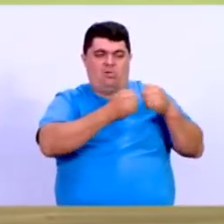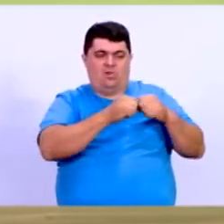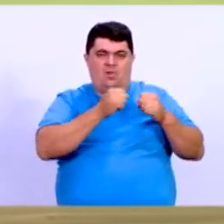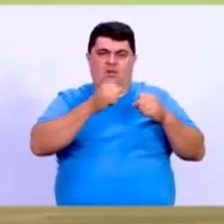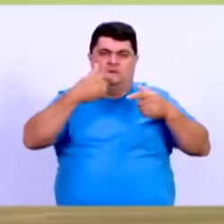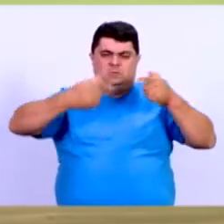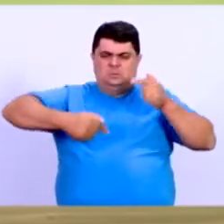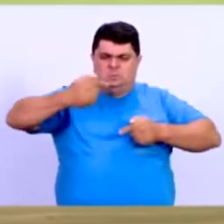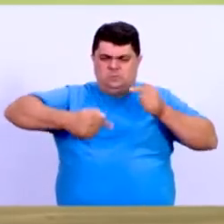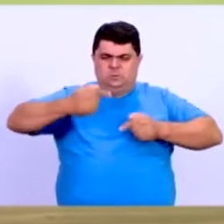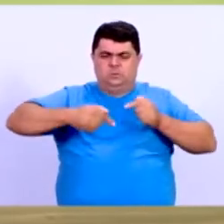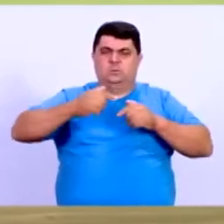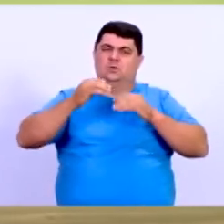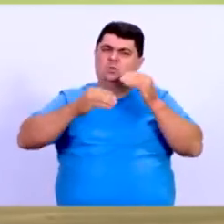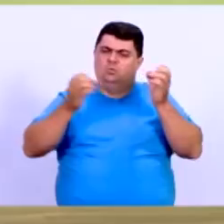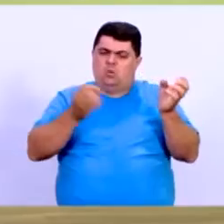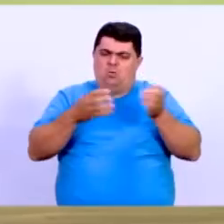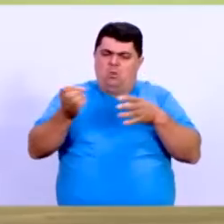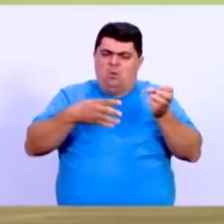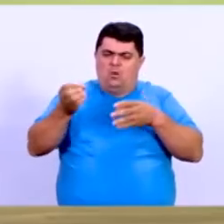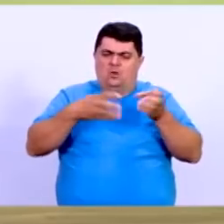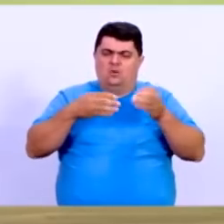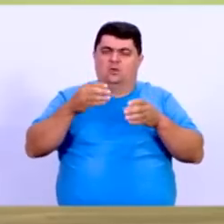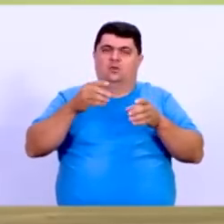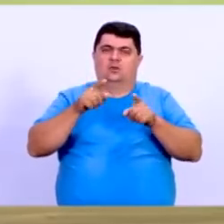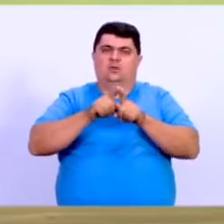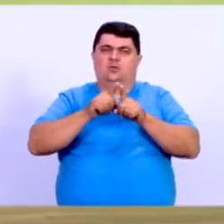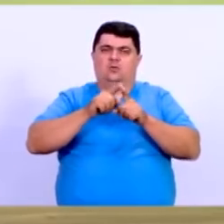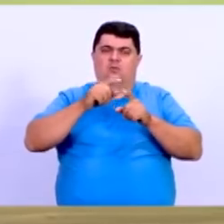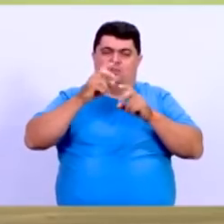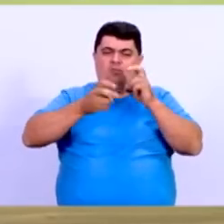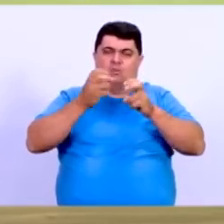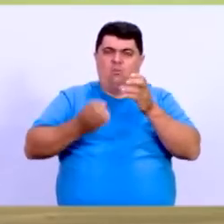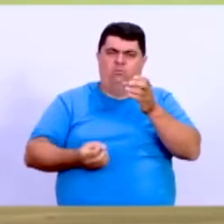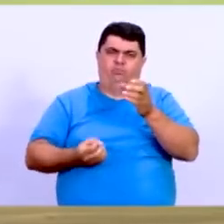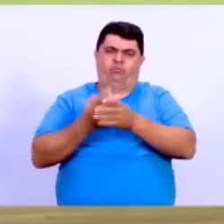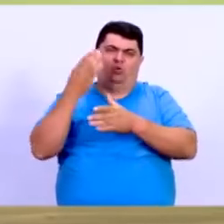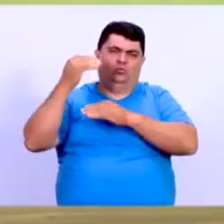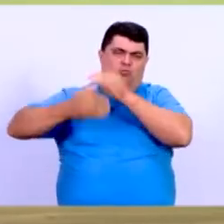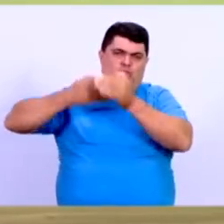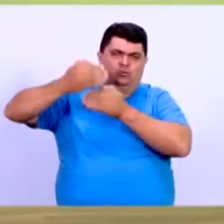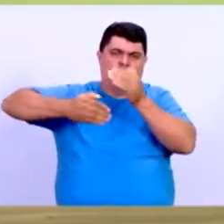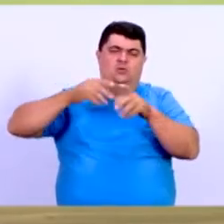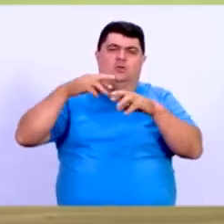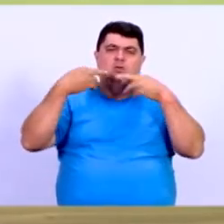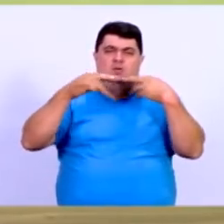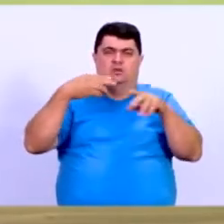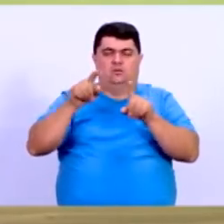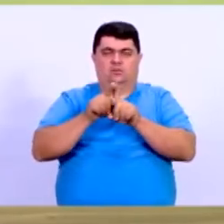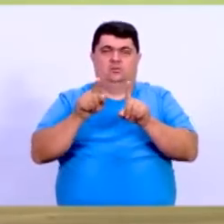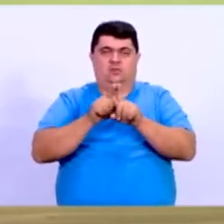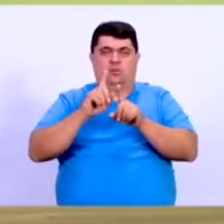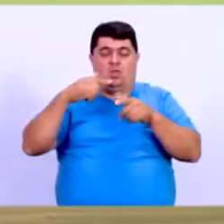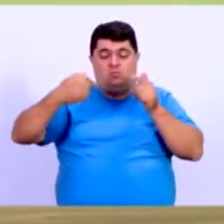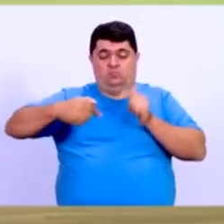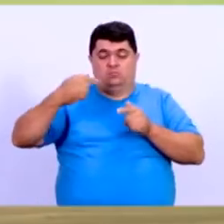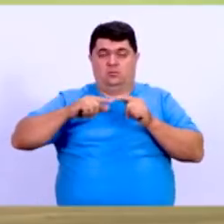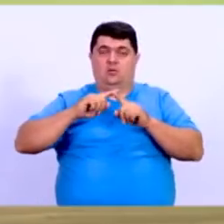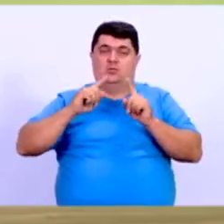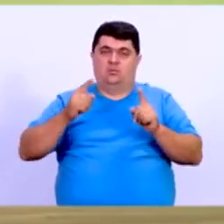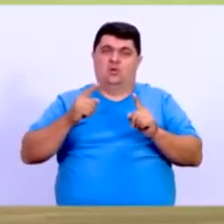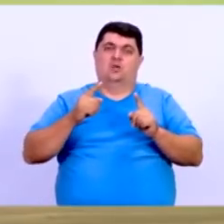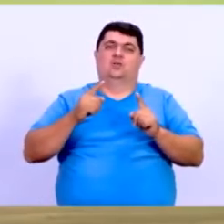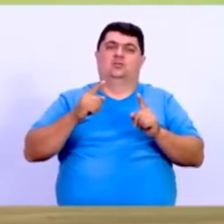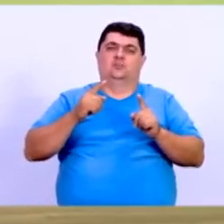muita evolução nesse sentido, a evolução dos computadores foi nesse sentido também, das redes também, só que felizmente o homem